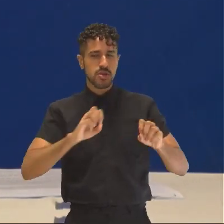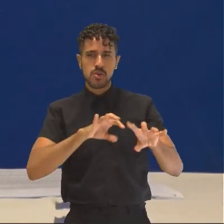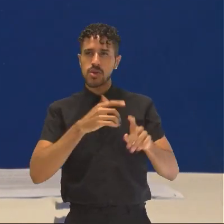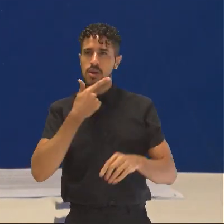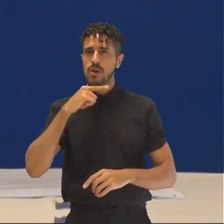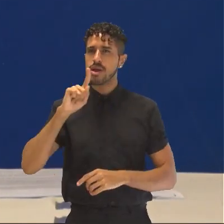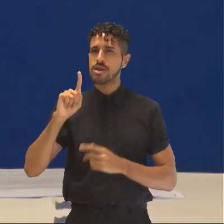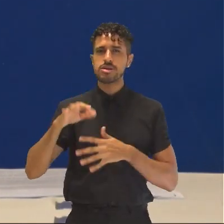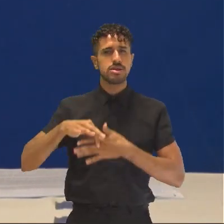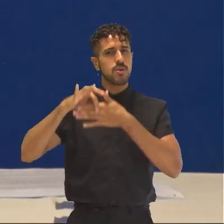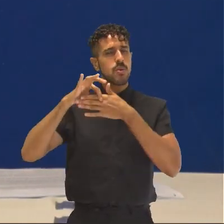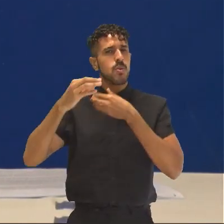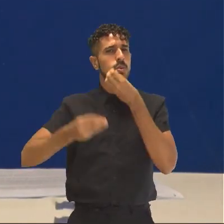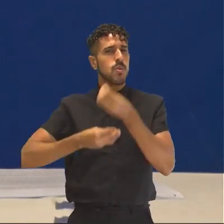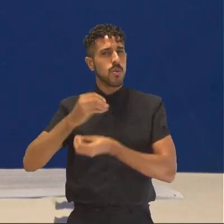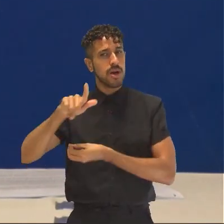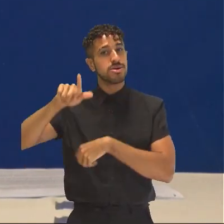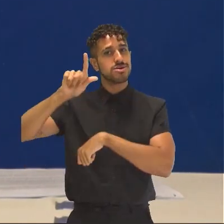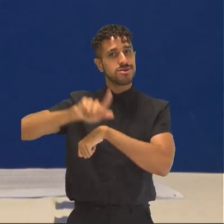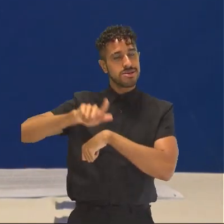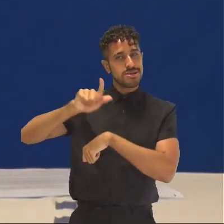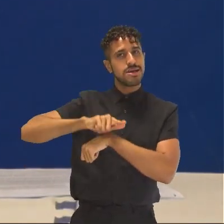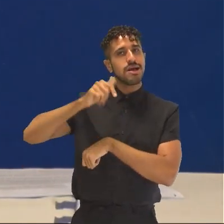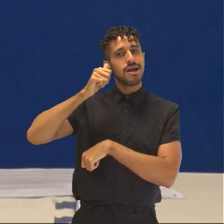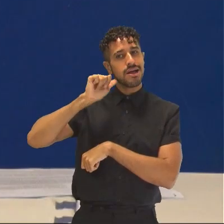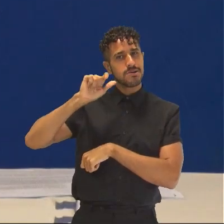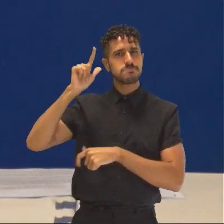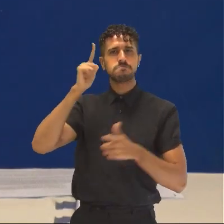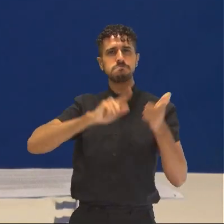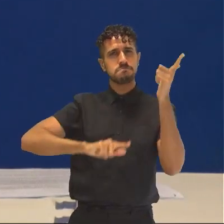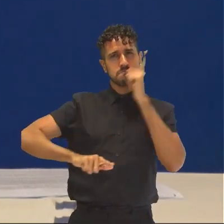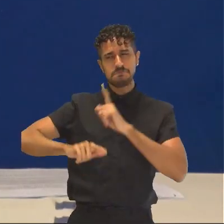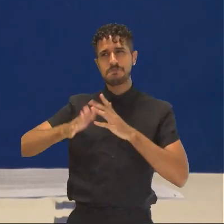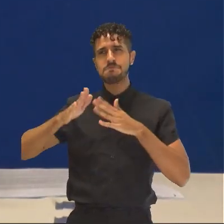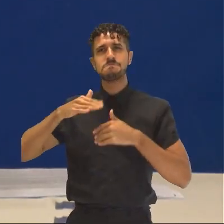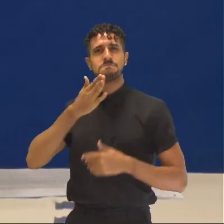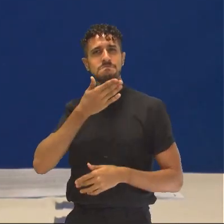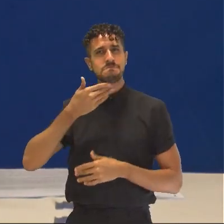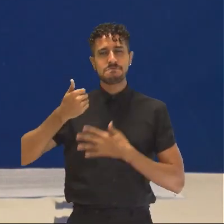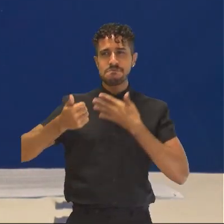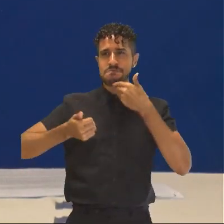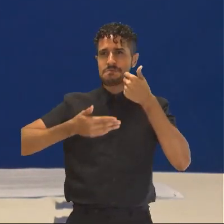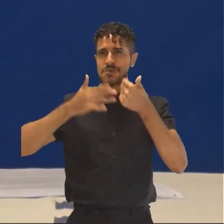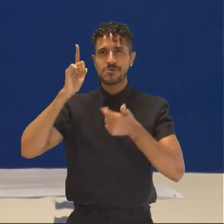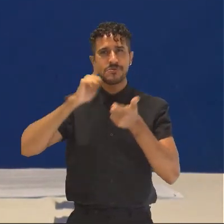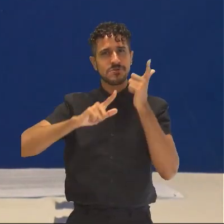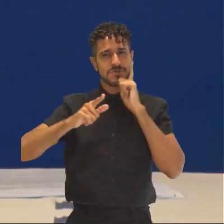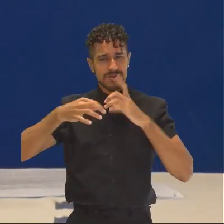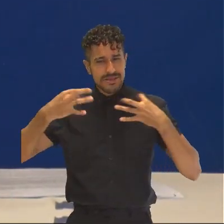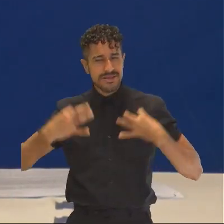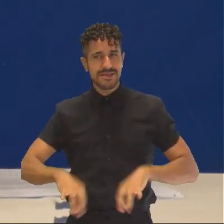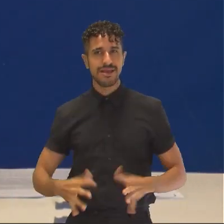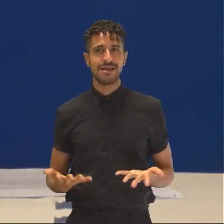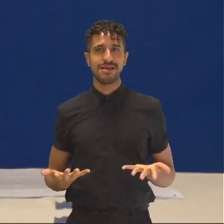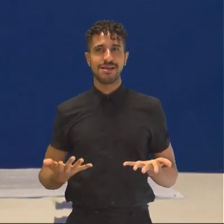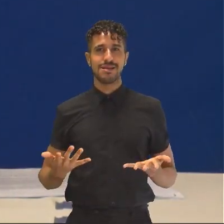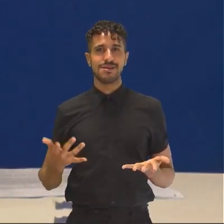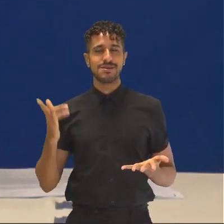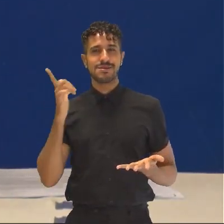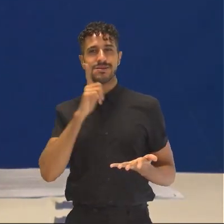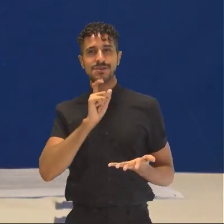destacou como que esta gestão tem sido muito mais eficaz